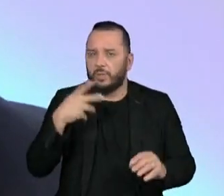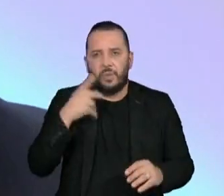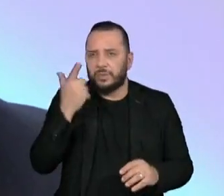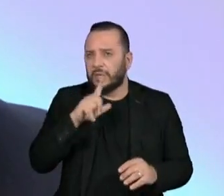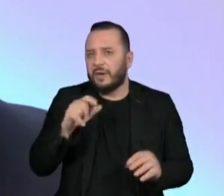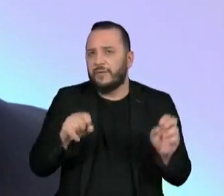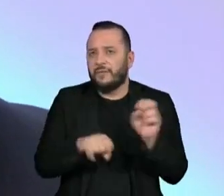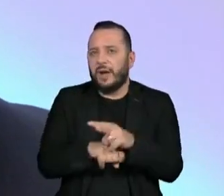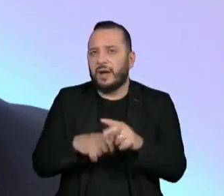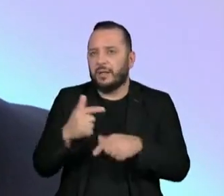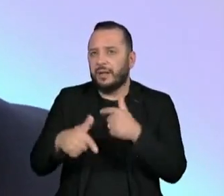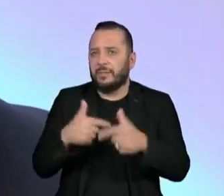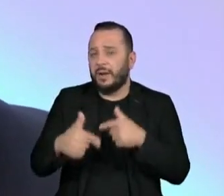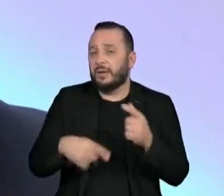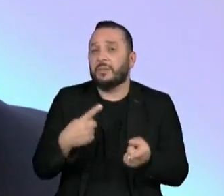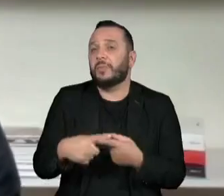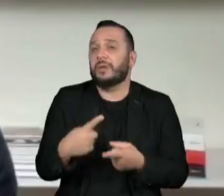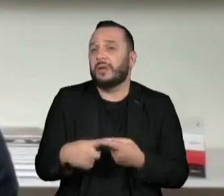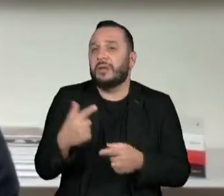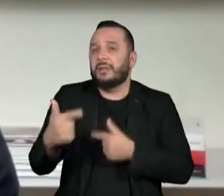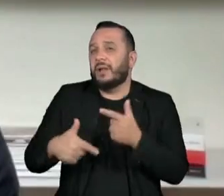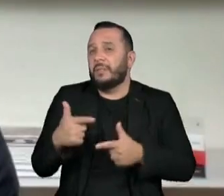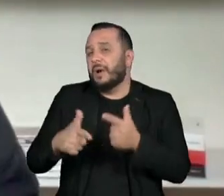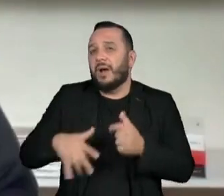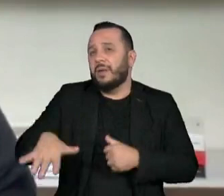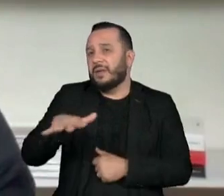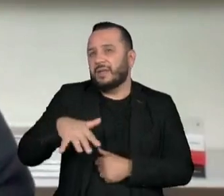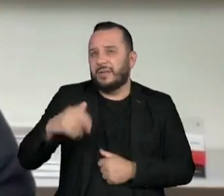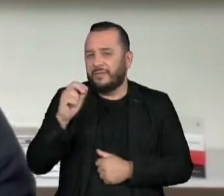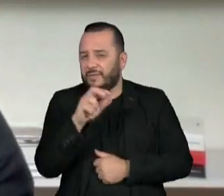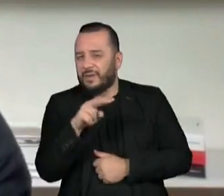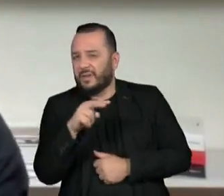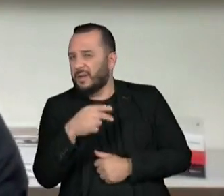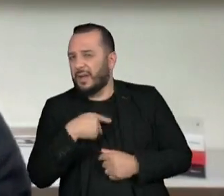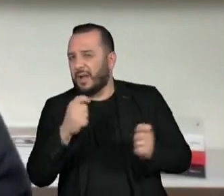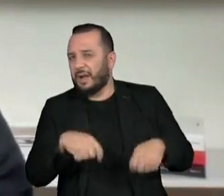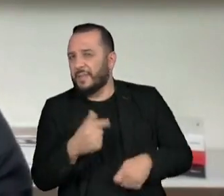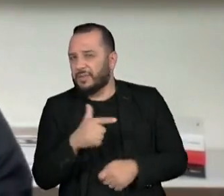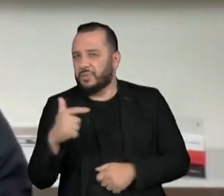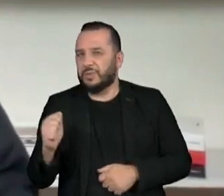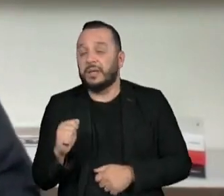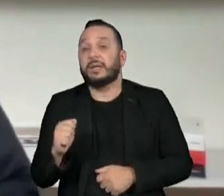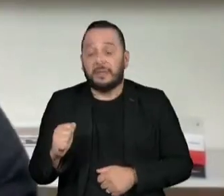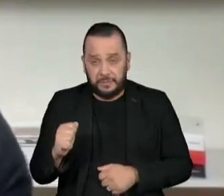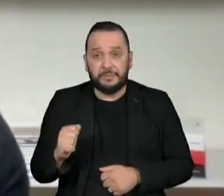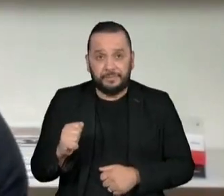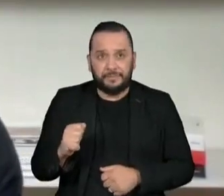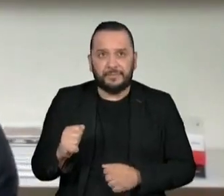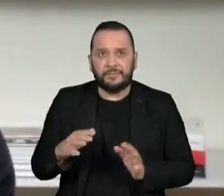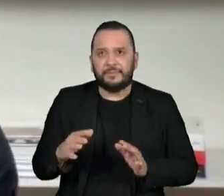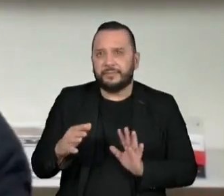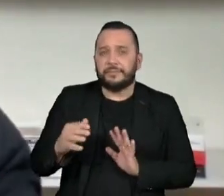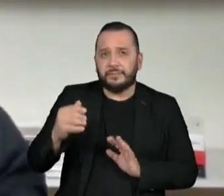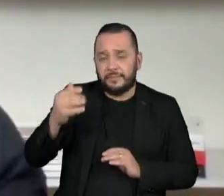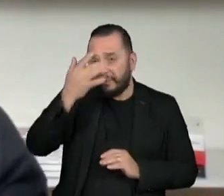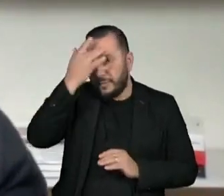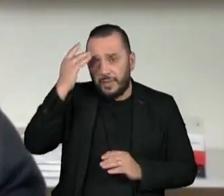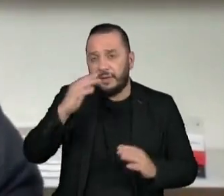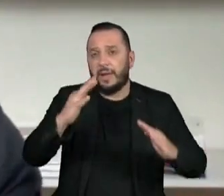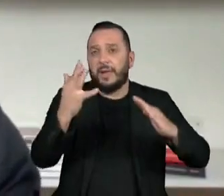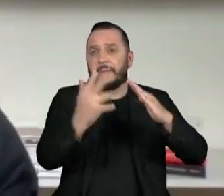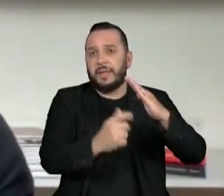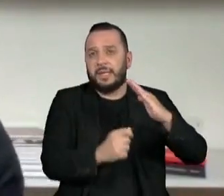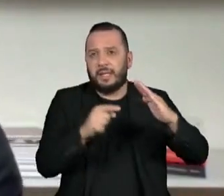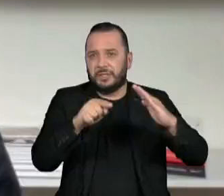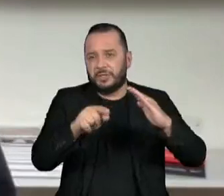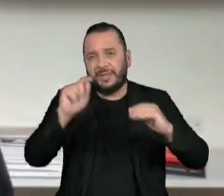trabalhar nessas áreas Porque o mercado de trabalho brasileiro Não és enxerga como capazes então do mercado brasileiro enxerga quando olha para o Imigrante